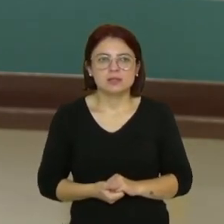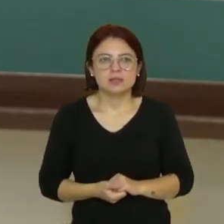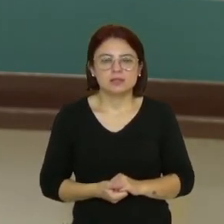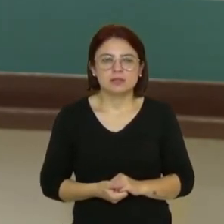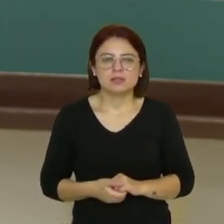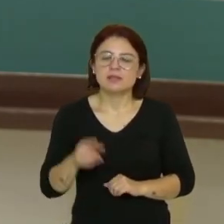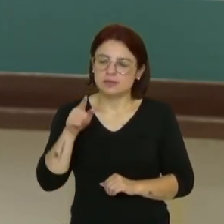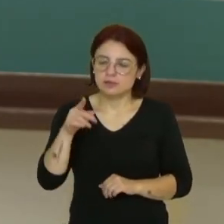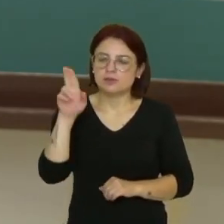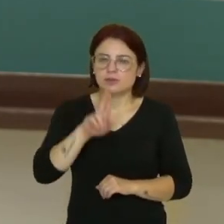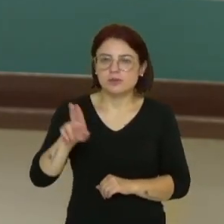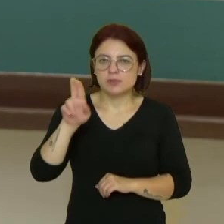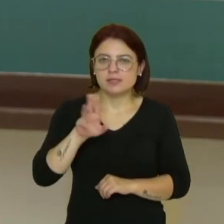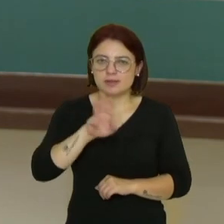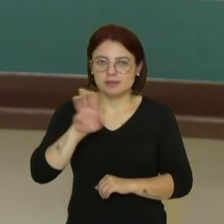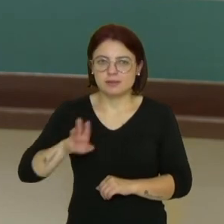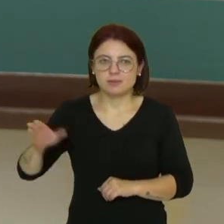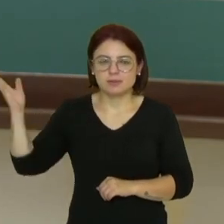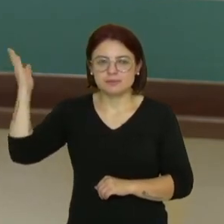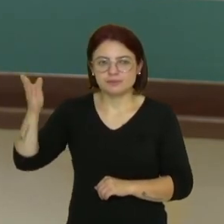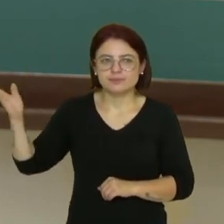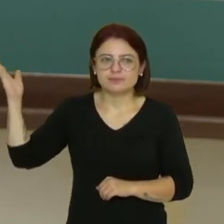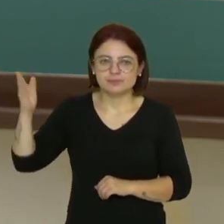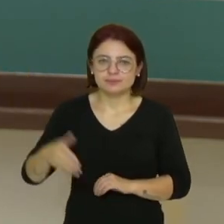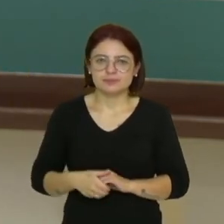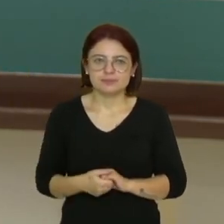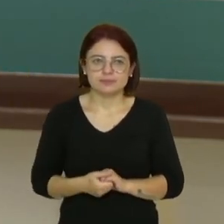E utilize então a plataforma Redação Paraná,